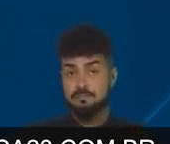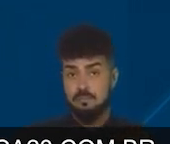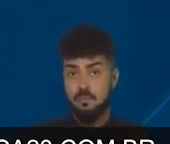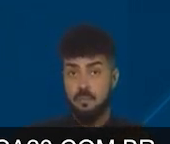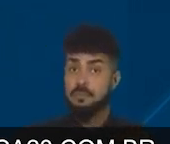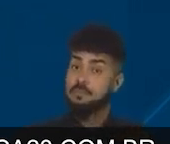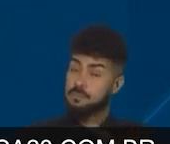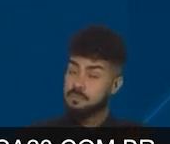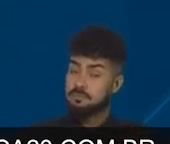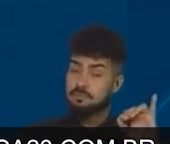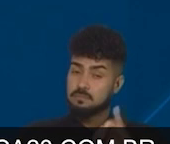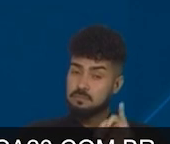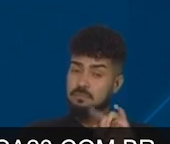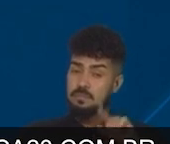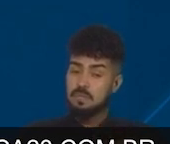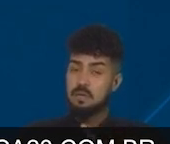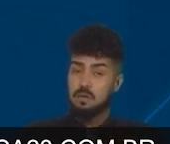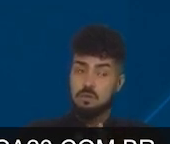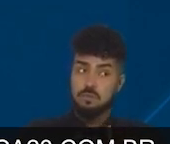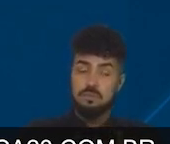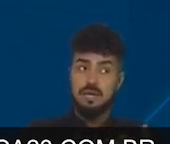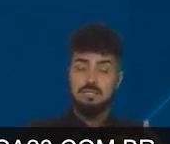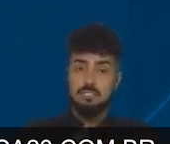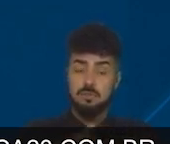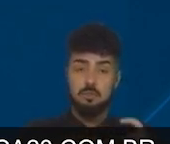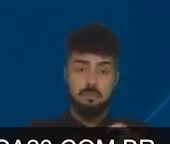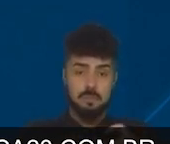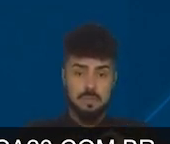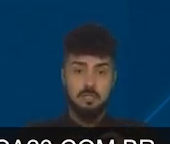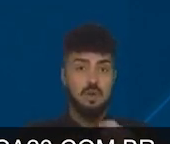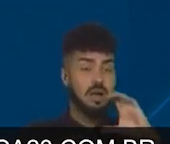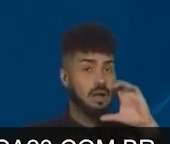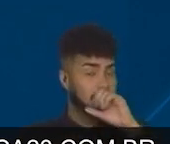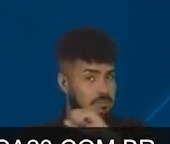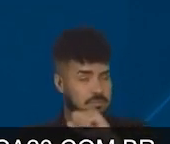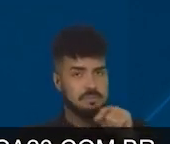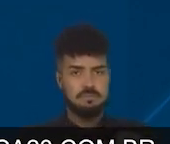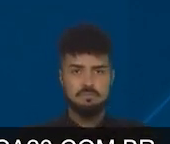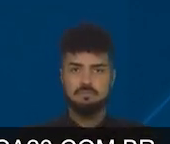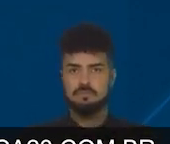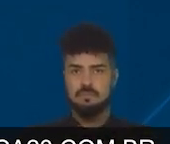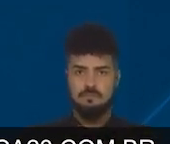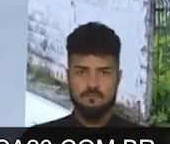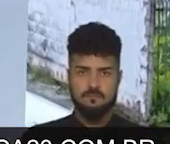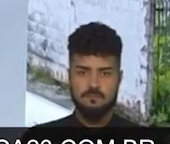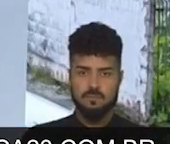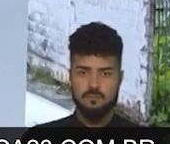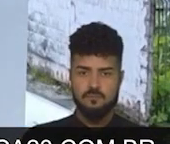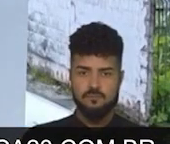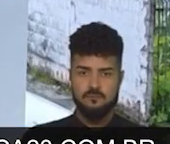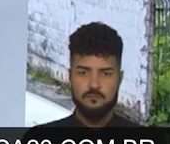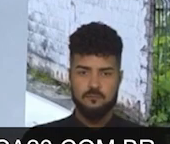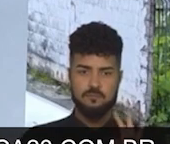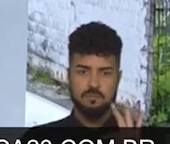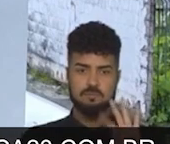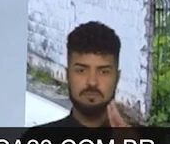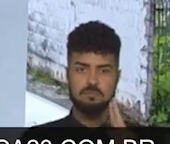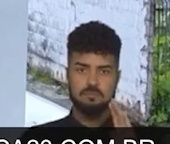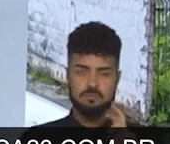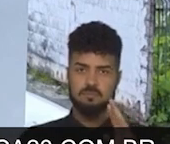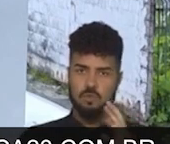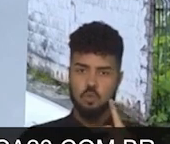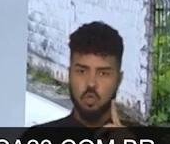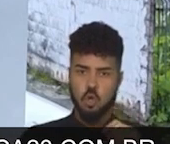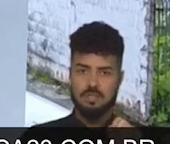O importante é buscar atendimento médico o mais rápido possível. A tuberculose é uma doença